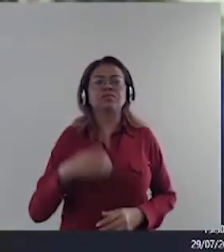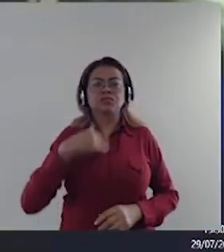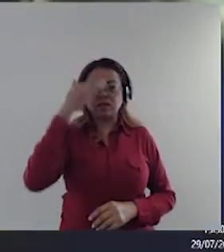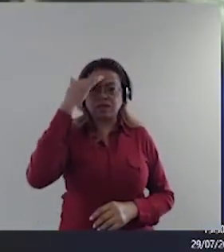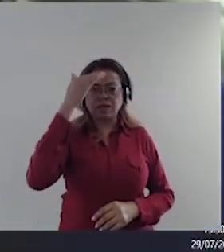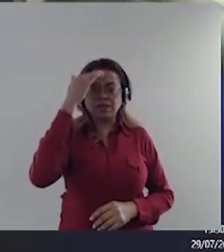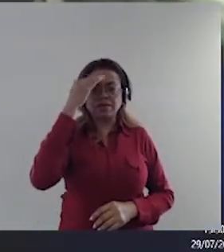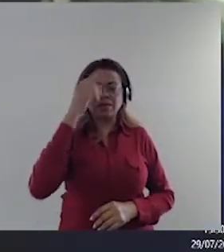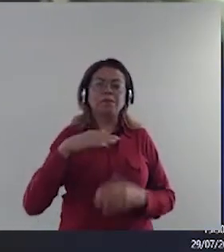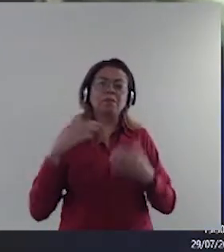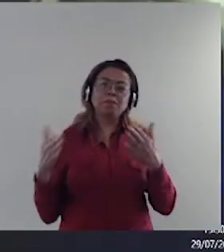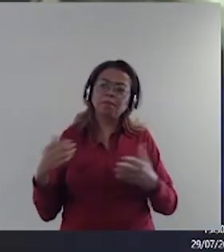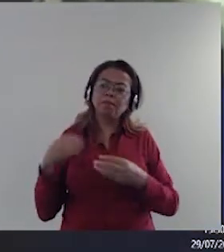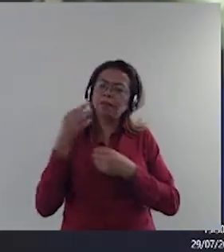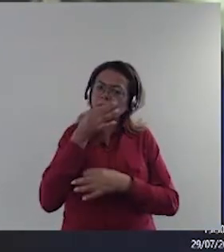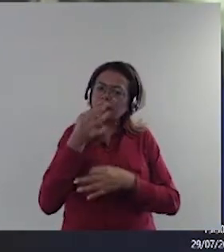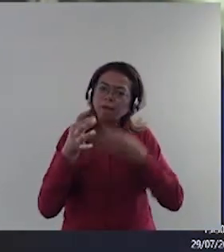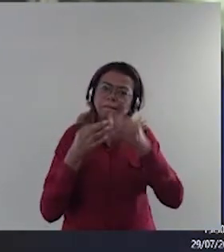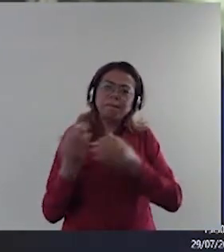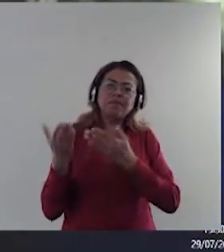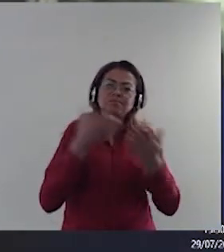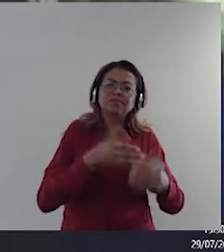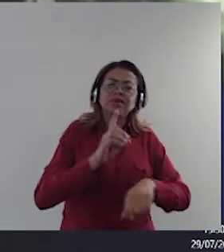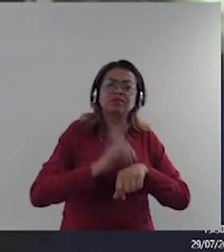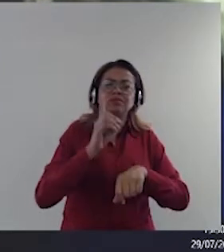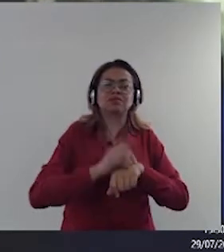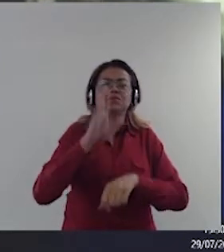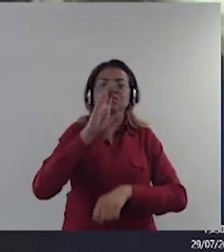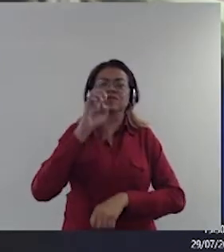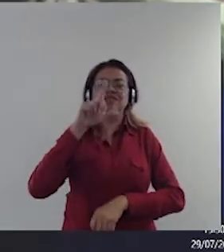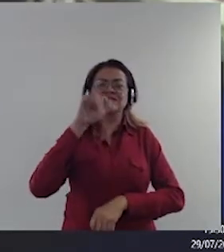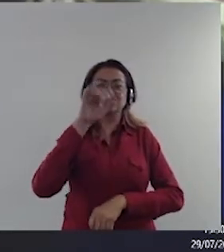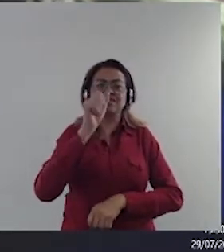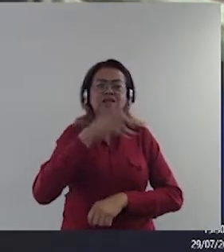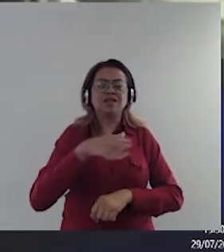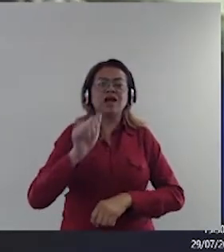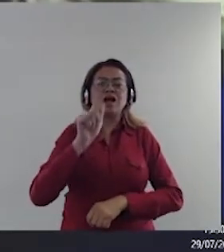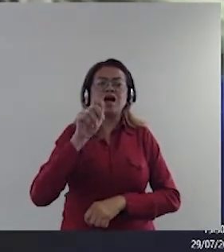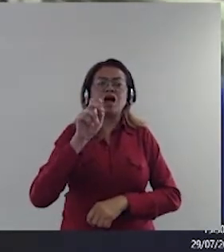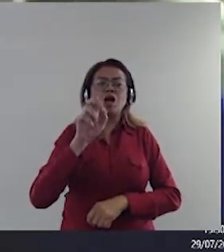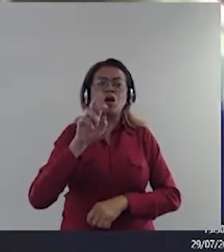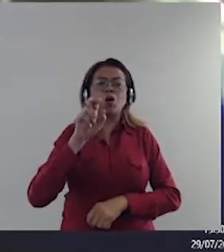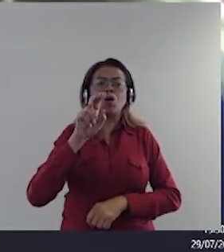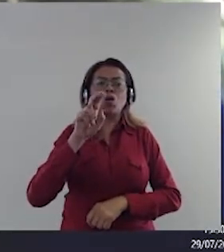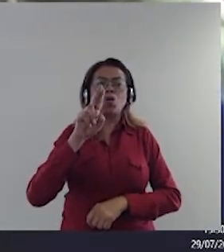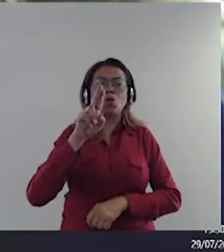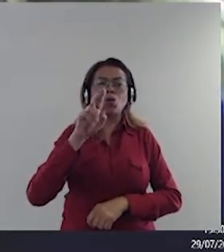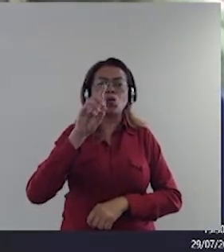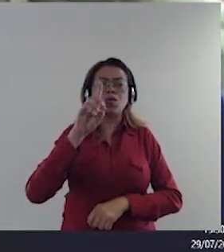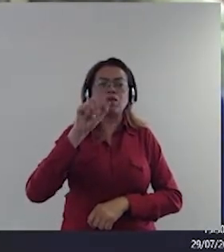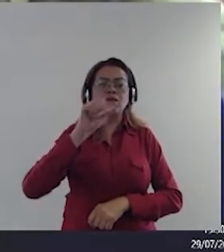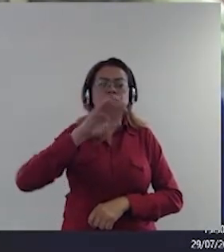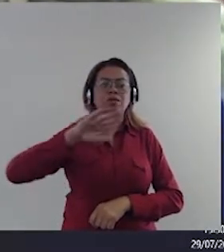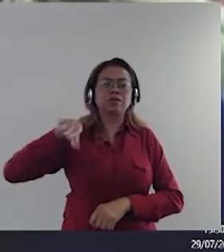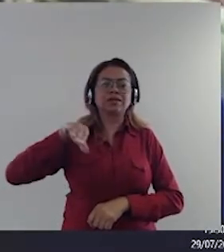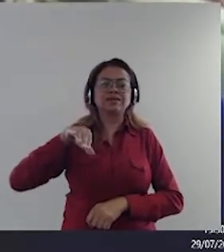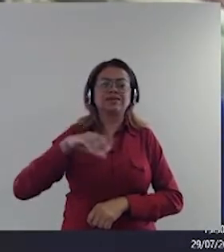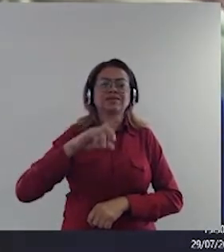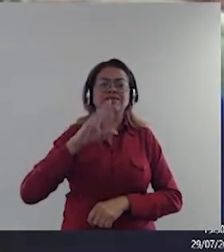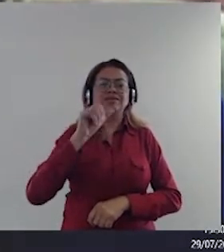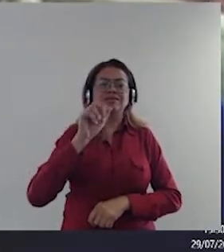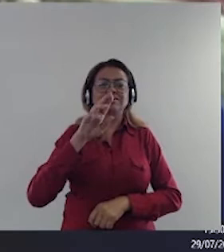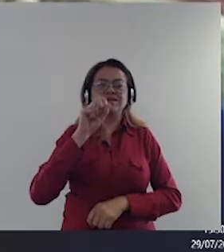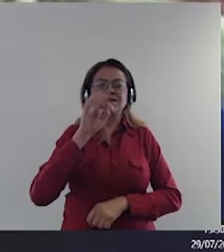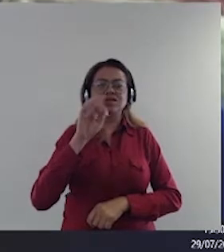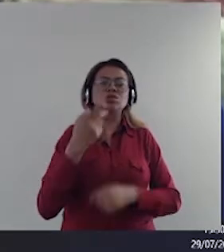Agradecemos a brilhante contribuição da doutora Célia Arruda de Castro e ouviremos agora o doutor Rodrigo